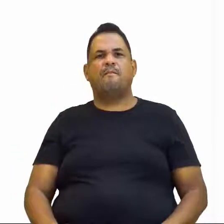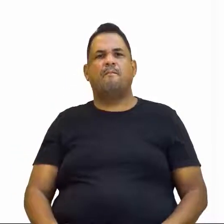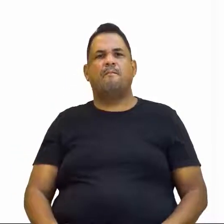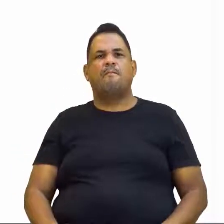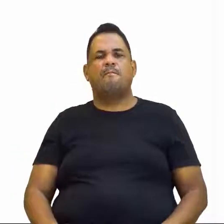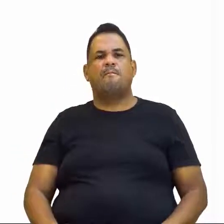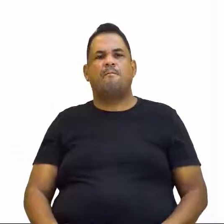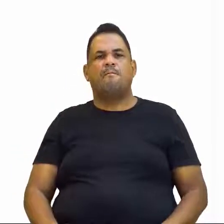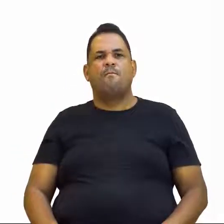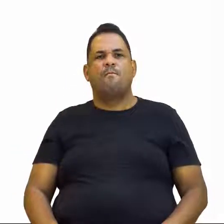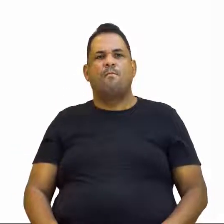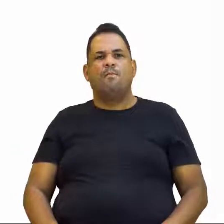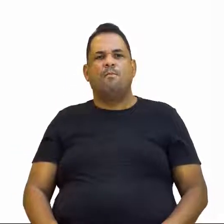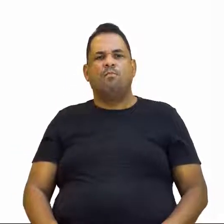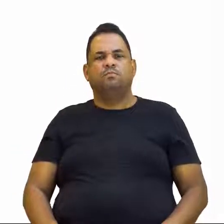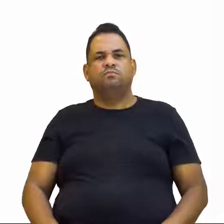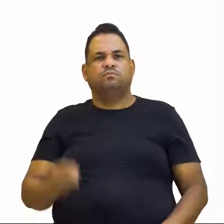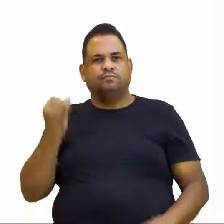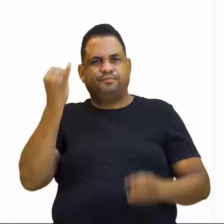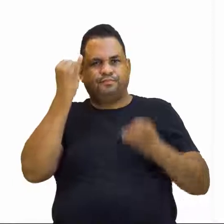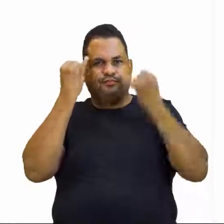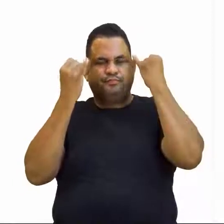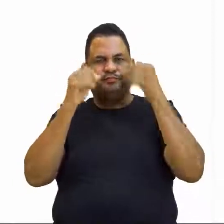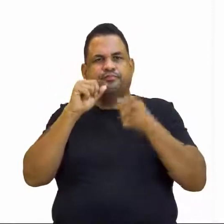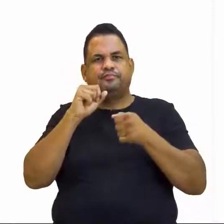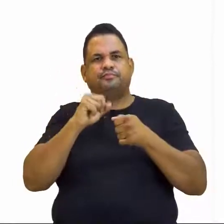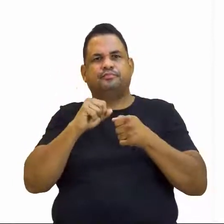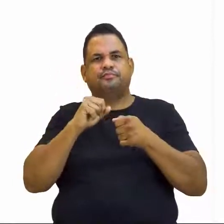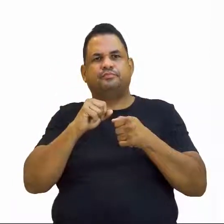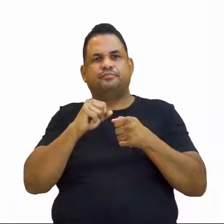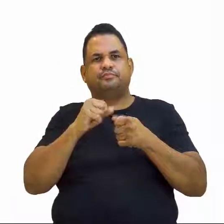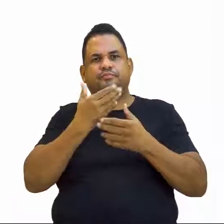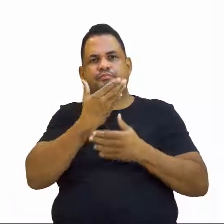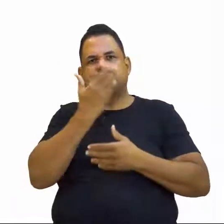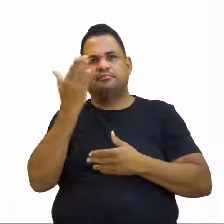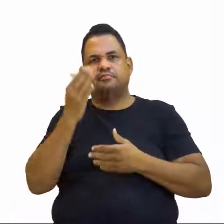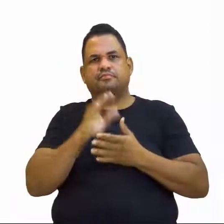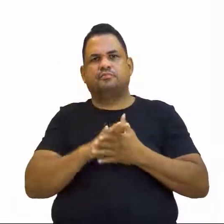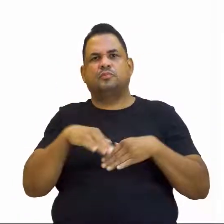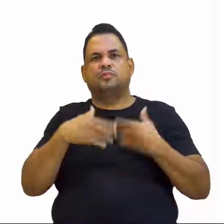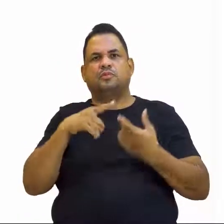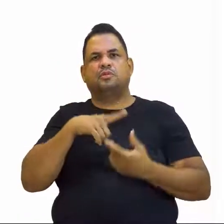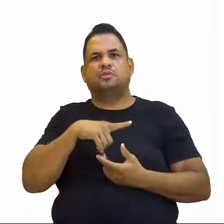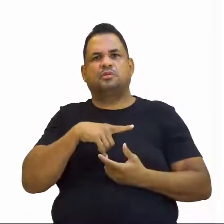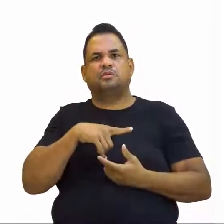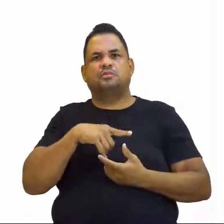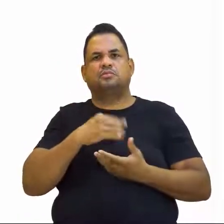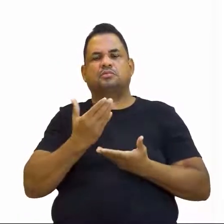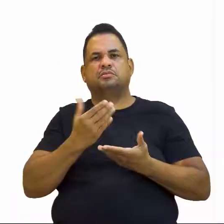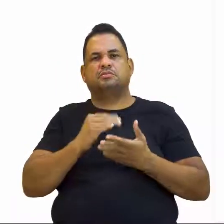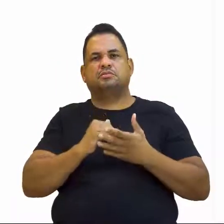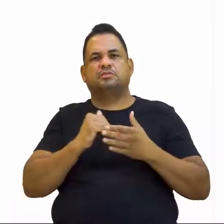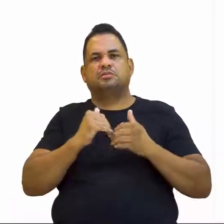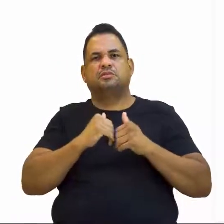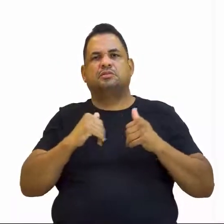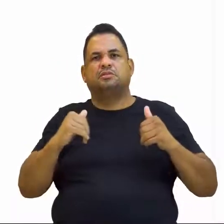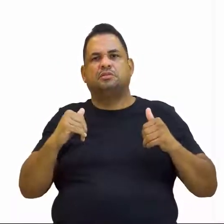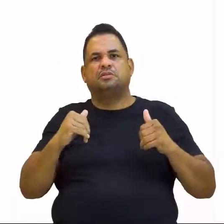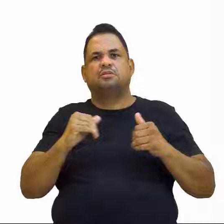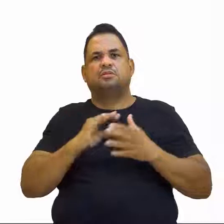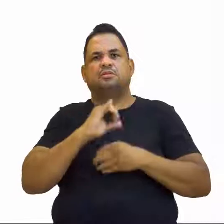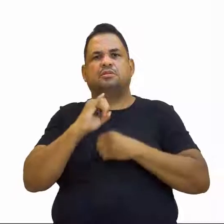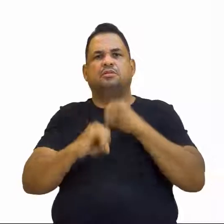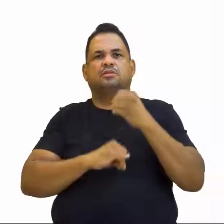Nas informações, fala que em presença de água sofre dissociação iônica.